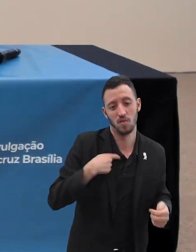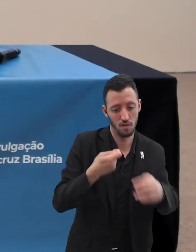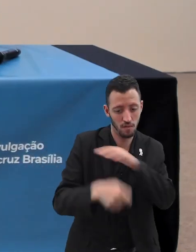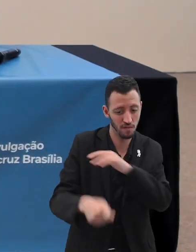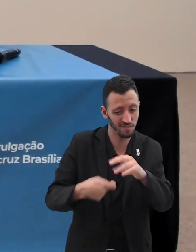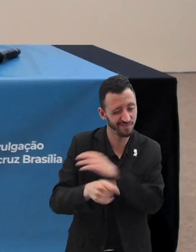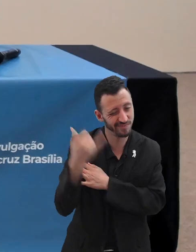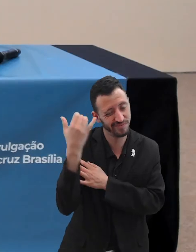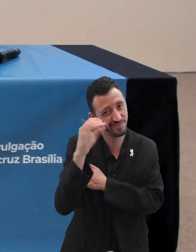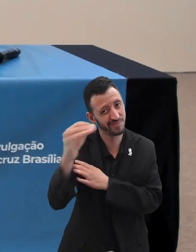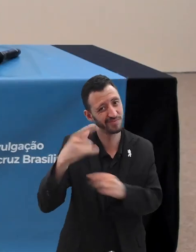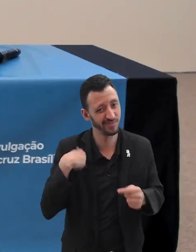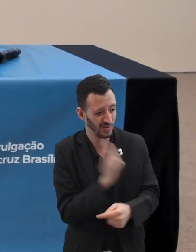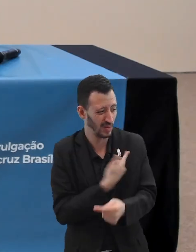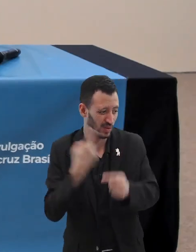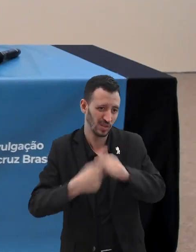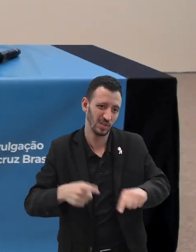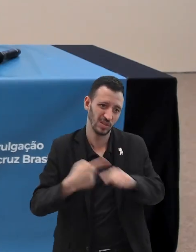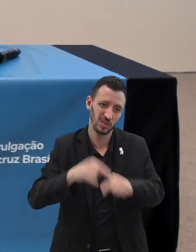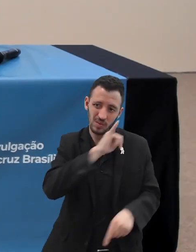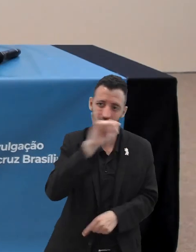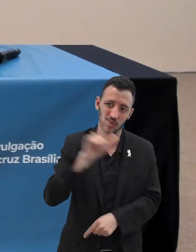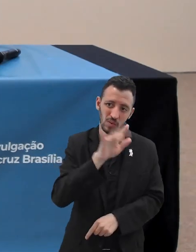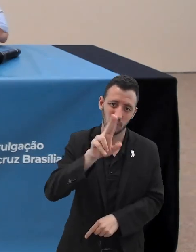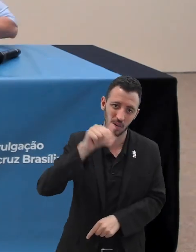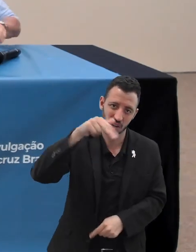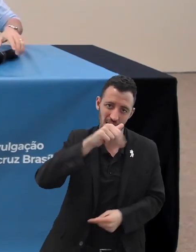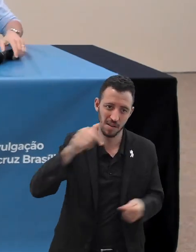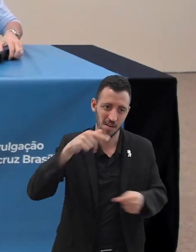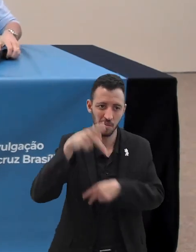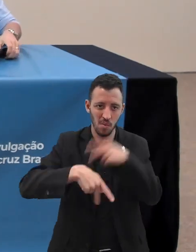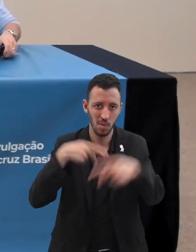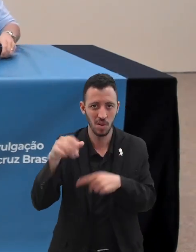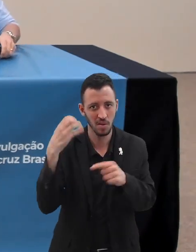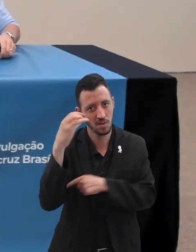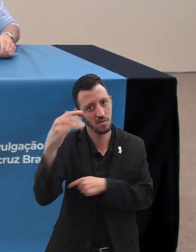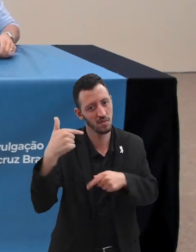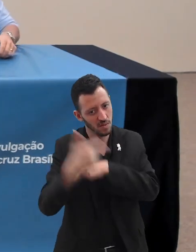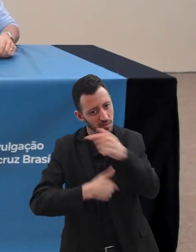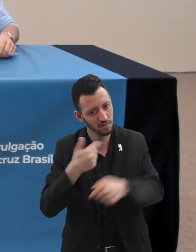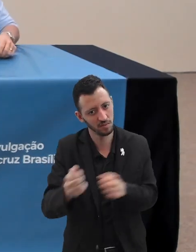então, são muitos desafios que a Ruana e a popularização da ciência estão trabalhando.